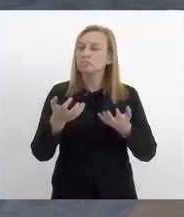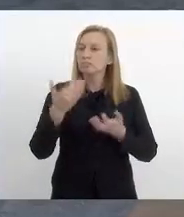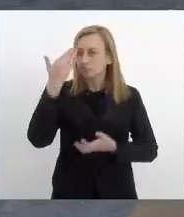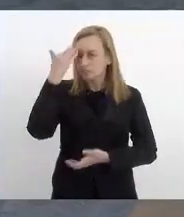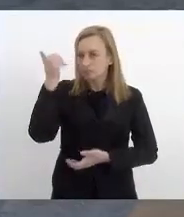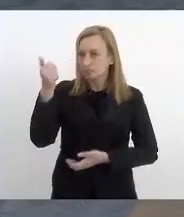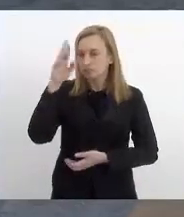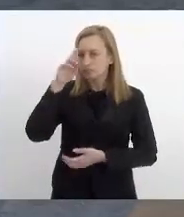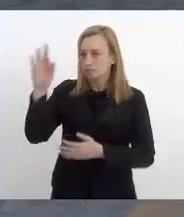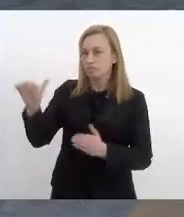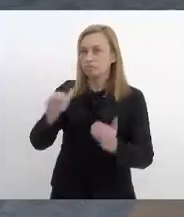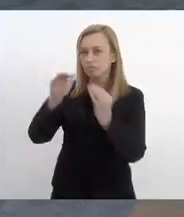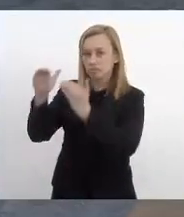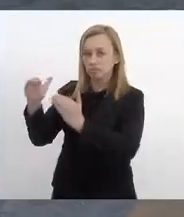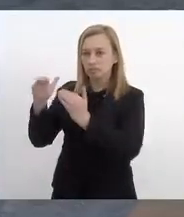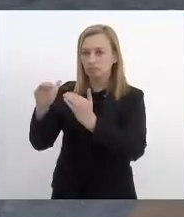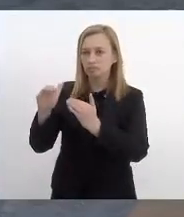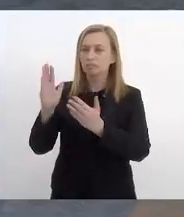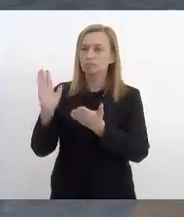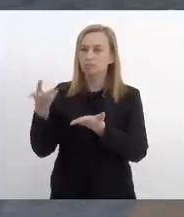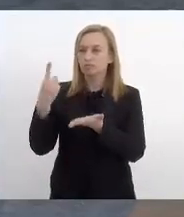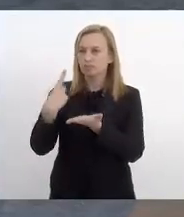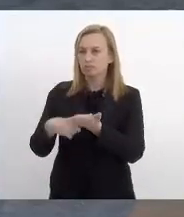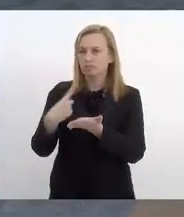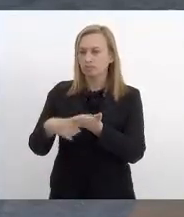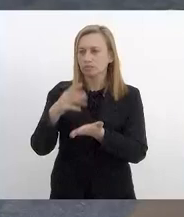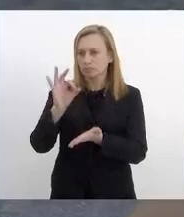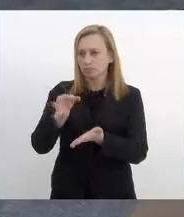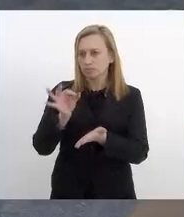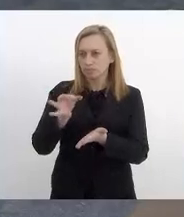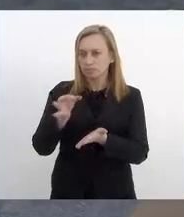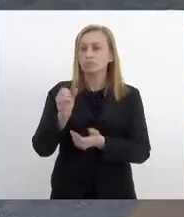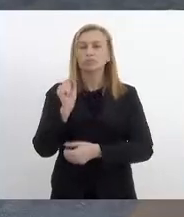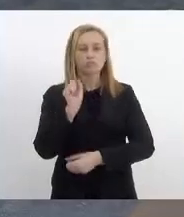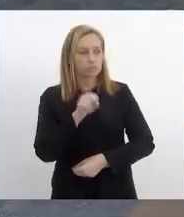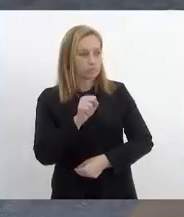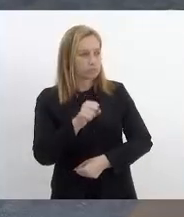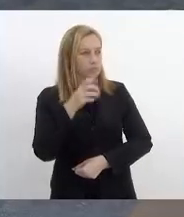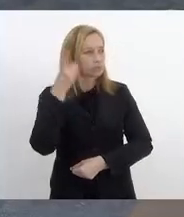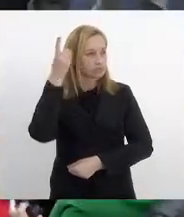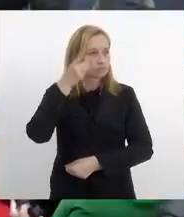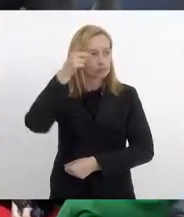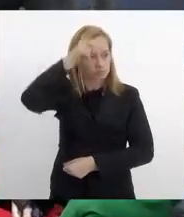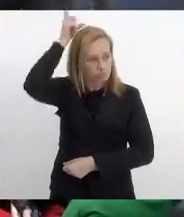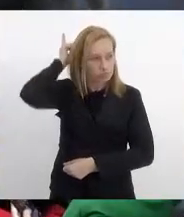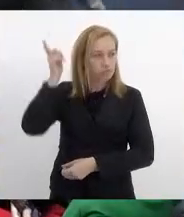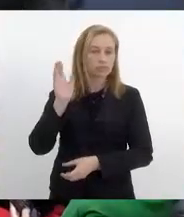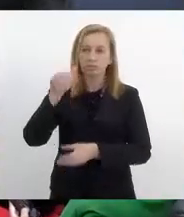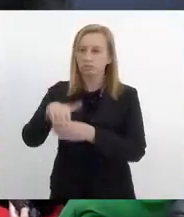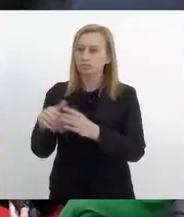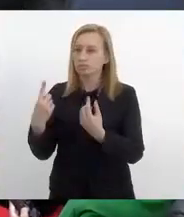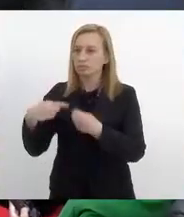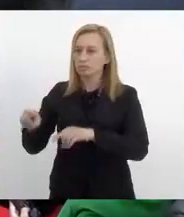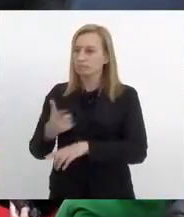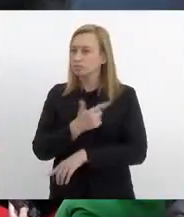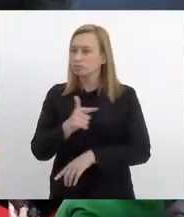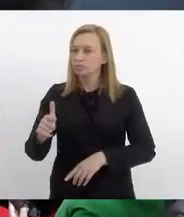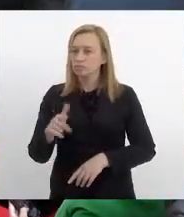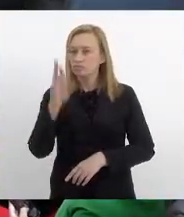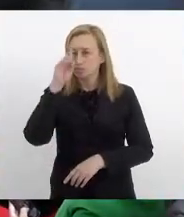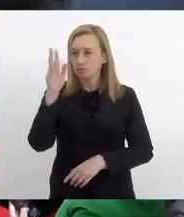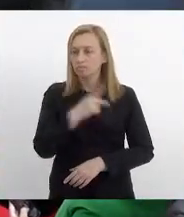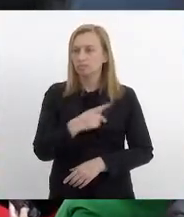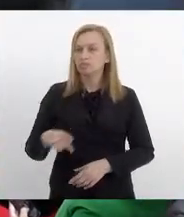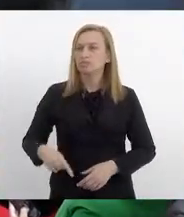de Vossa Excelência se o acordo está de pé. Tem acordo, deputado Luiz Paulo. Então não há voto divergente a fazer, senhor presidente.